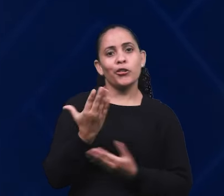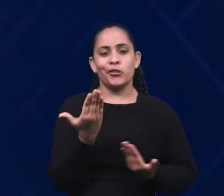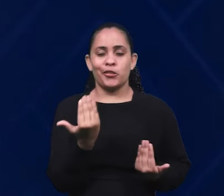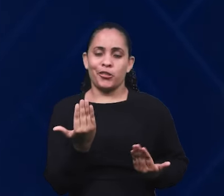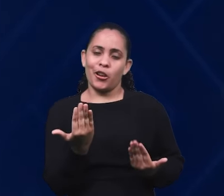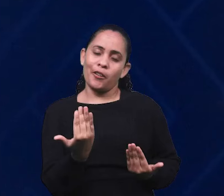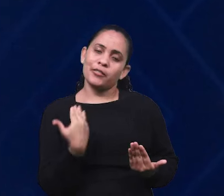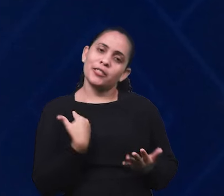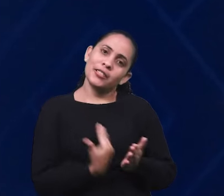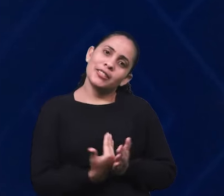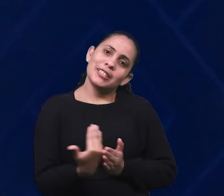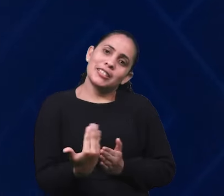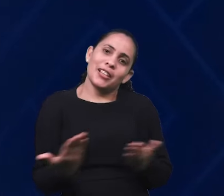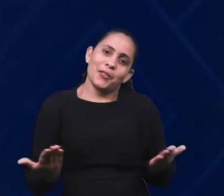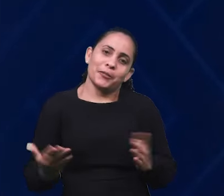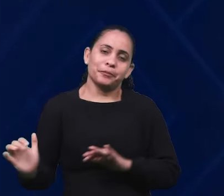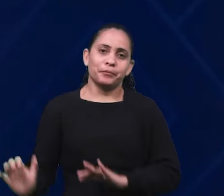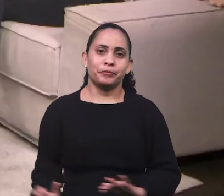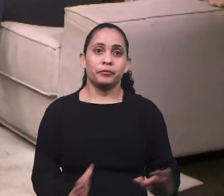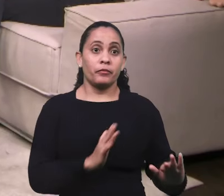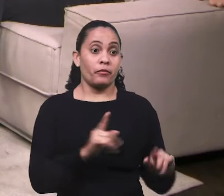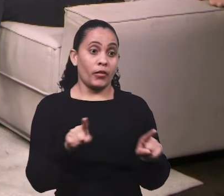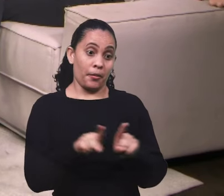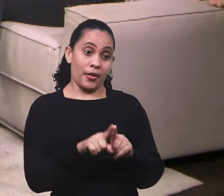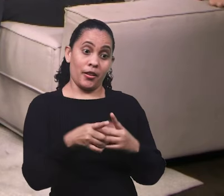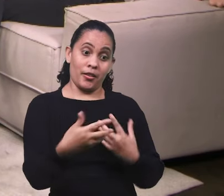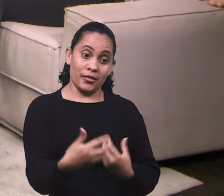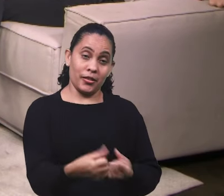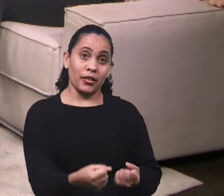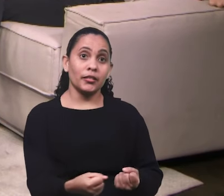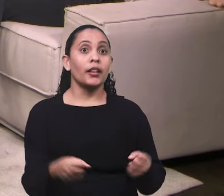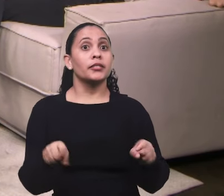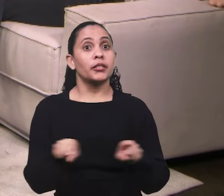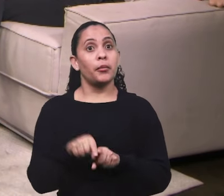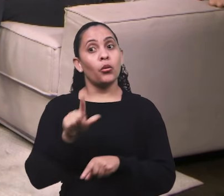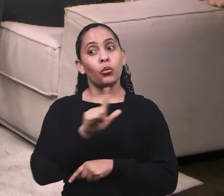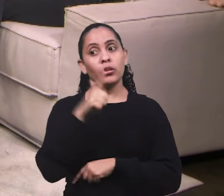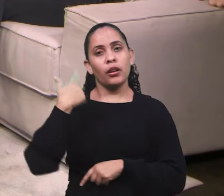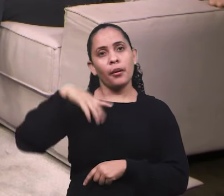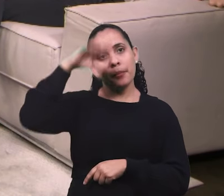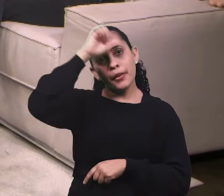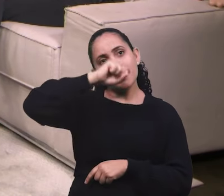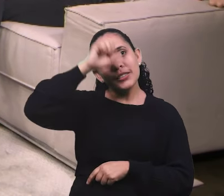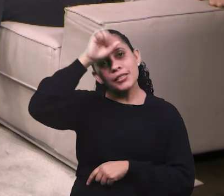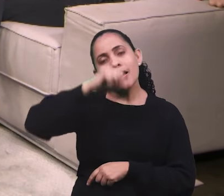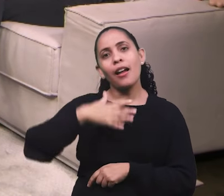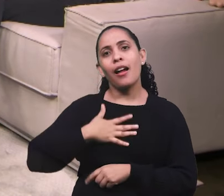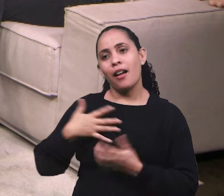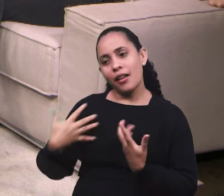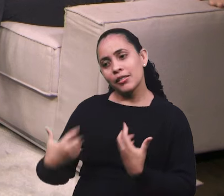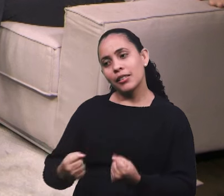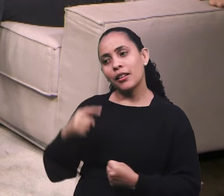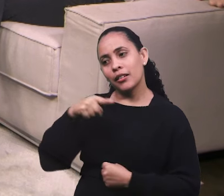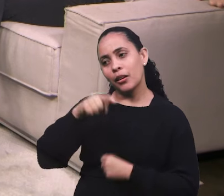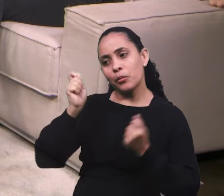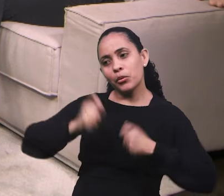ainda inicia a viver, né? E aceitar dele também, esse é outro aprendizado, aceitar do meu pai que ele pudesse me